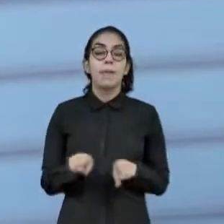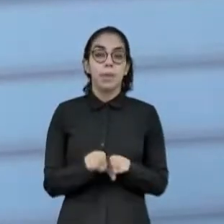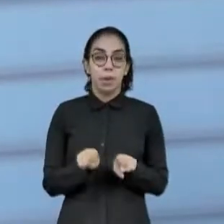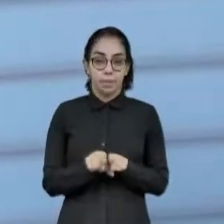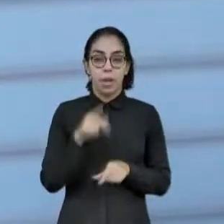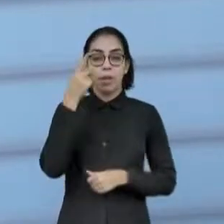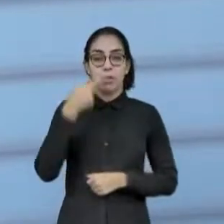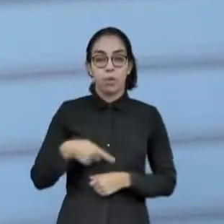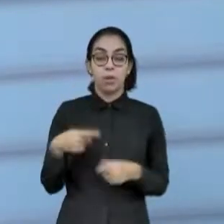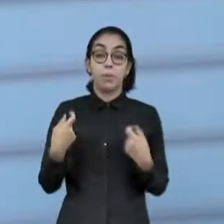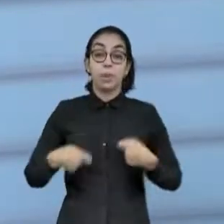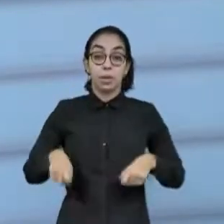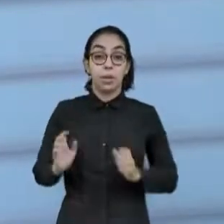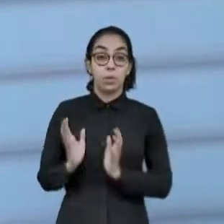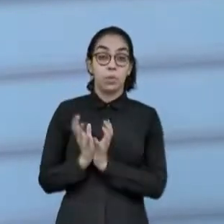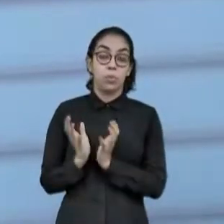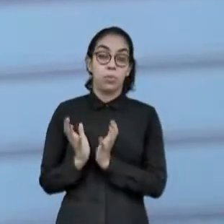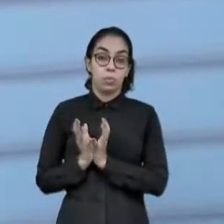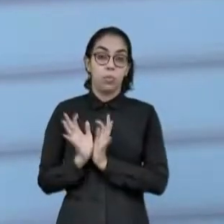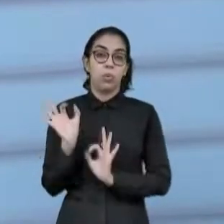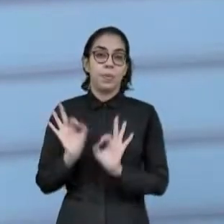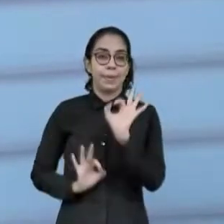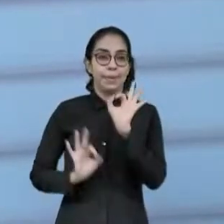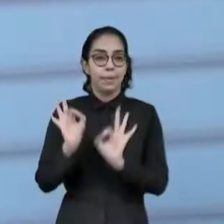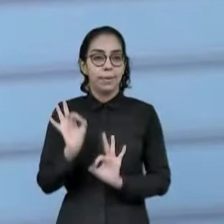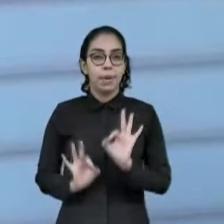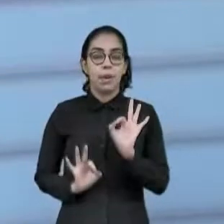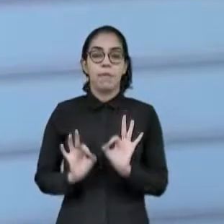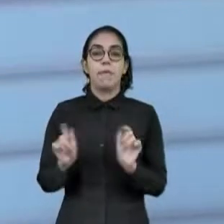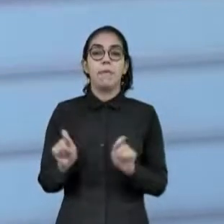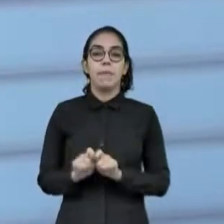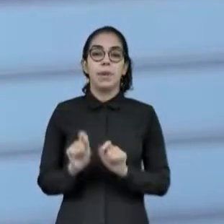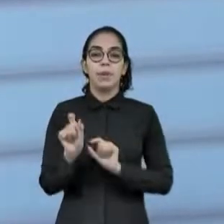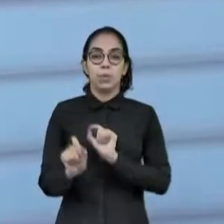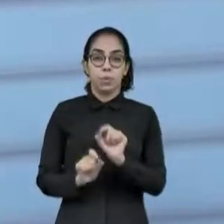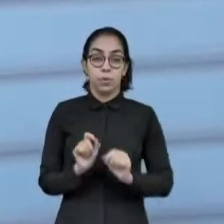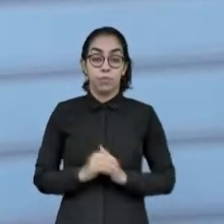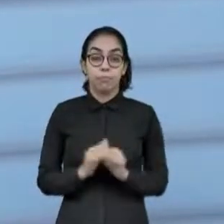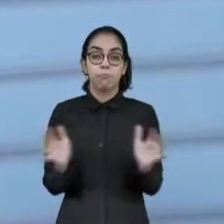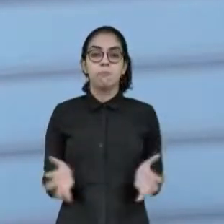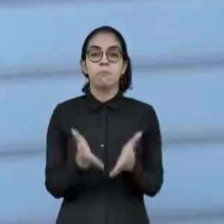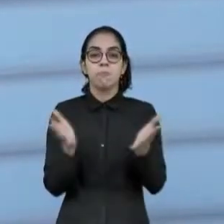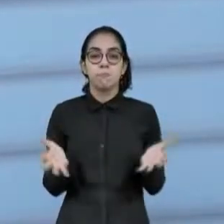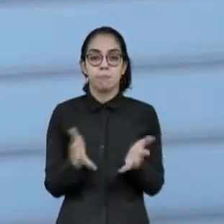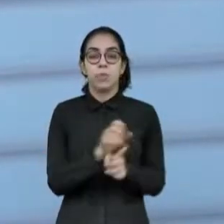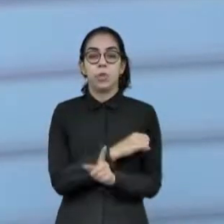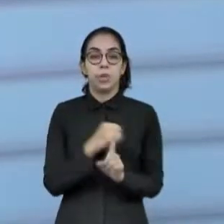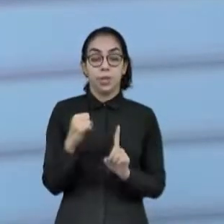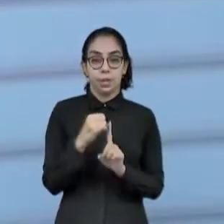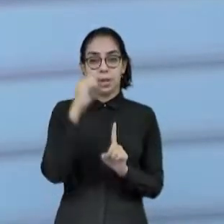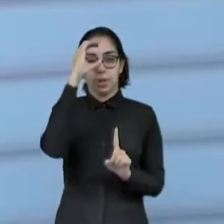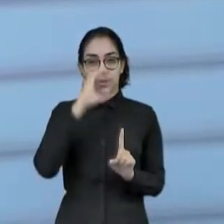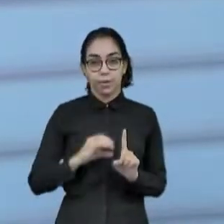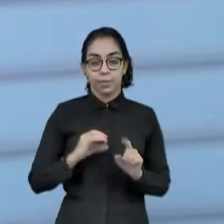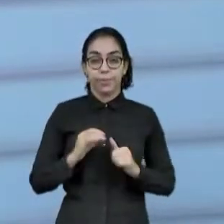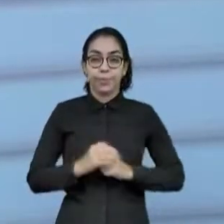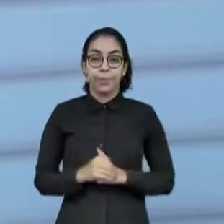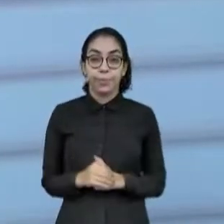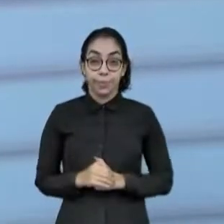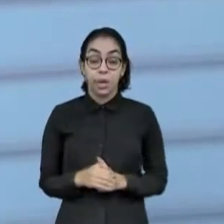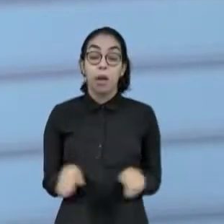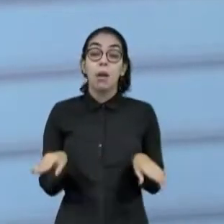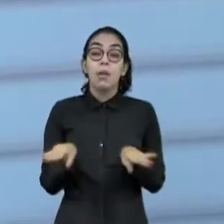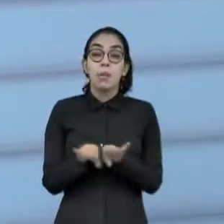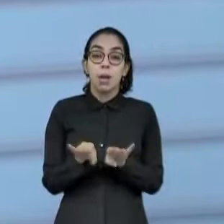é um desses órgãos que presta conta como um dos órgãos de promoção à cidadania. Certo. E a gente também entra no relatório